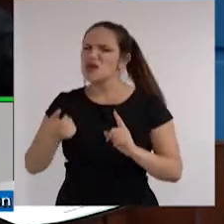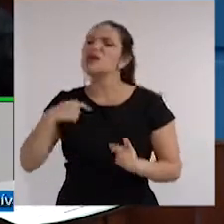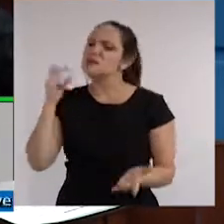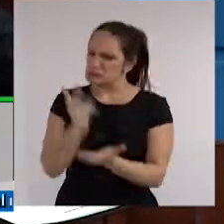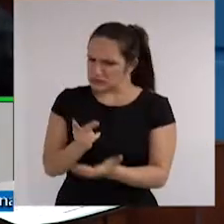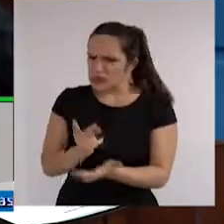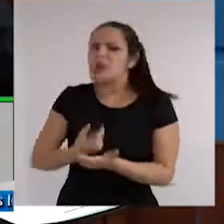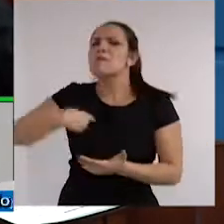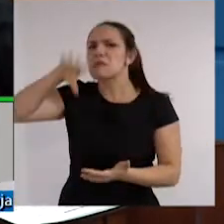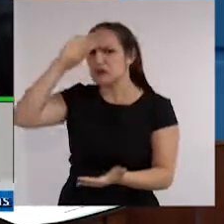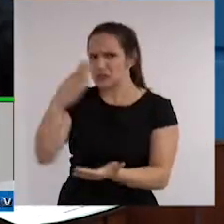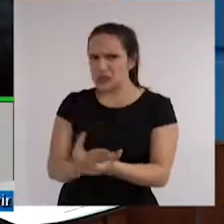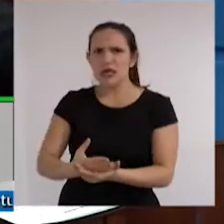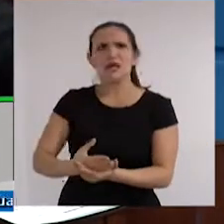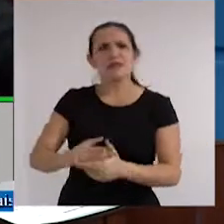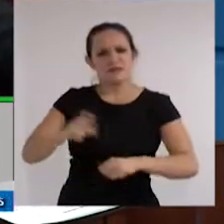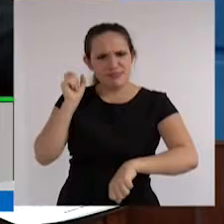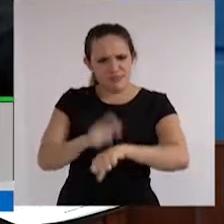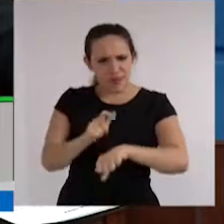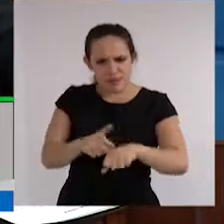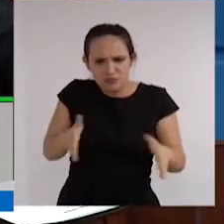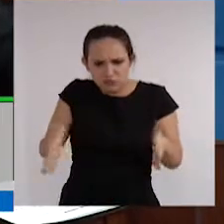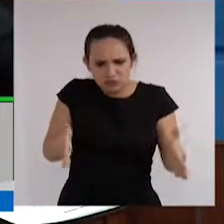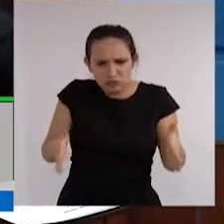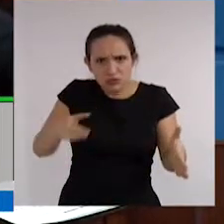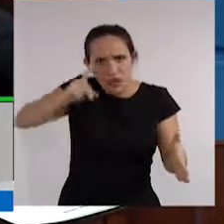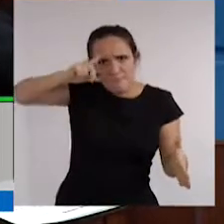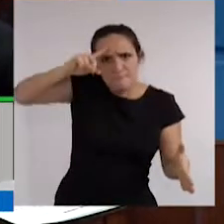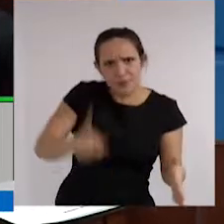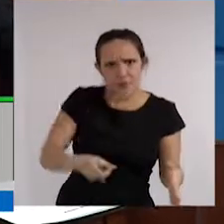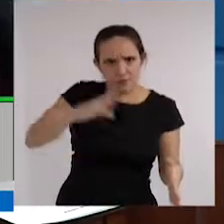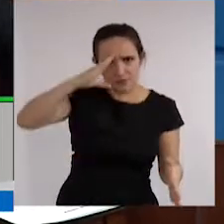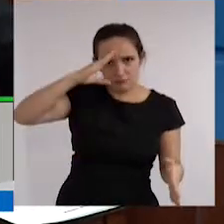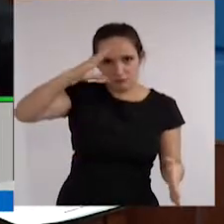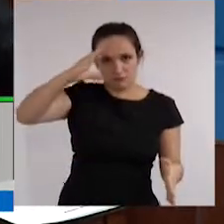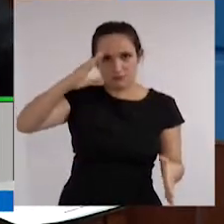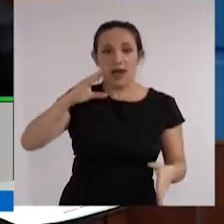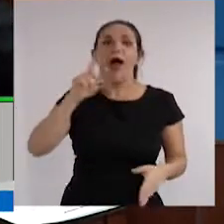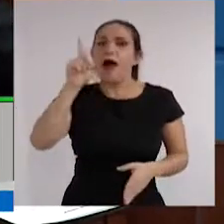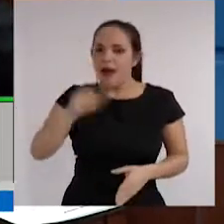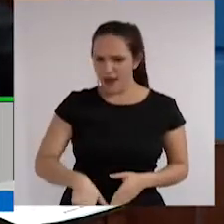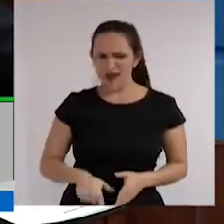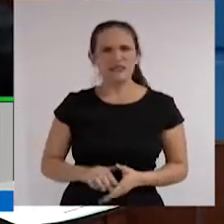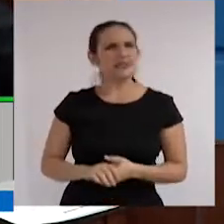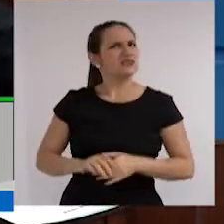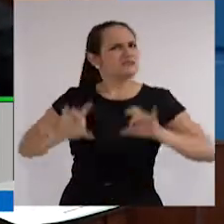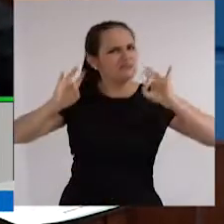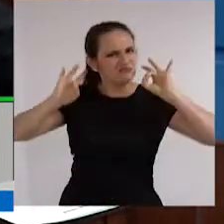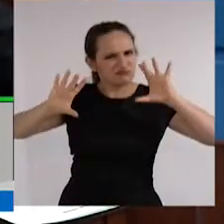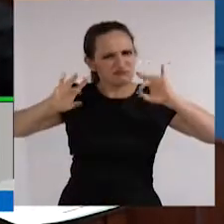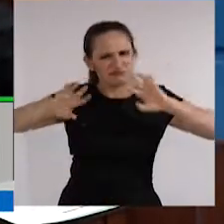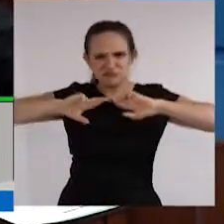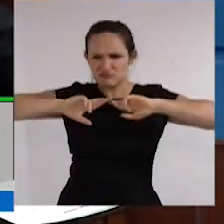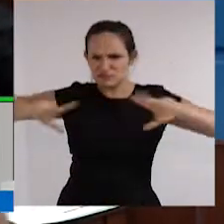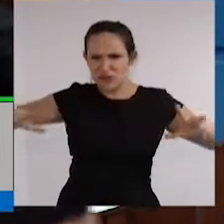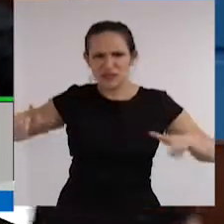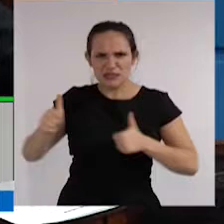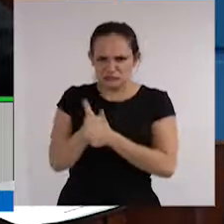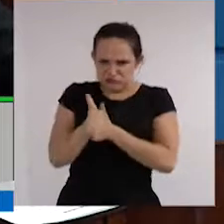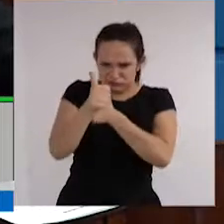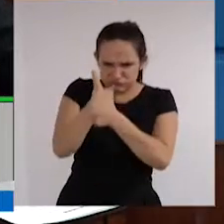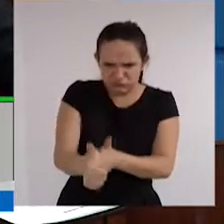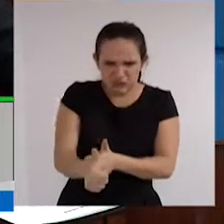sempre tivemos uma posição de que foi um regime de exceção,